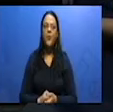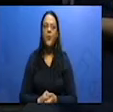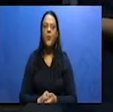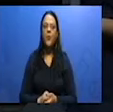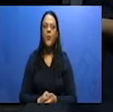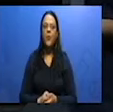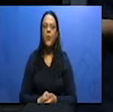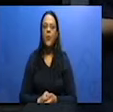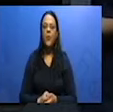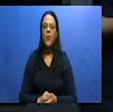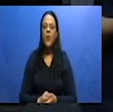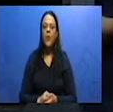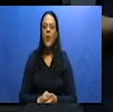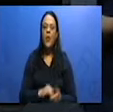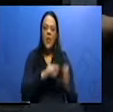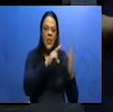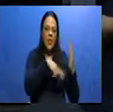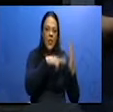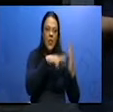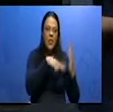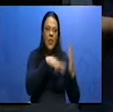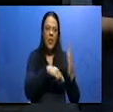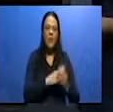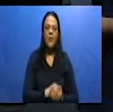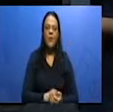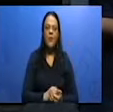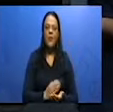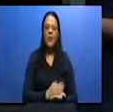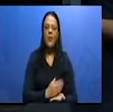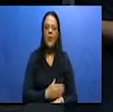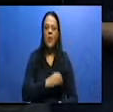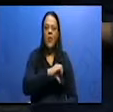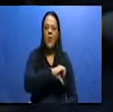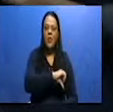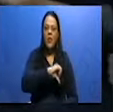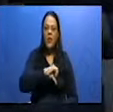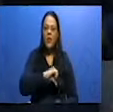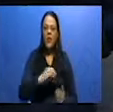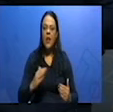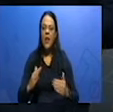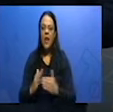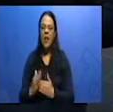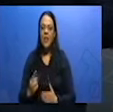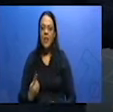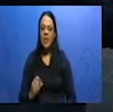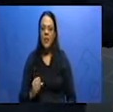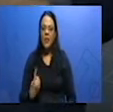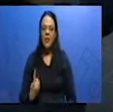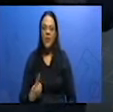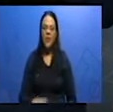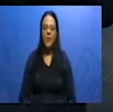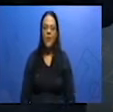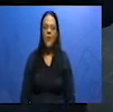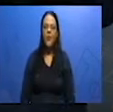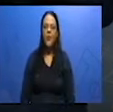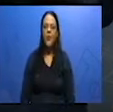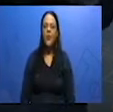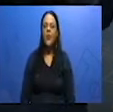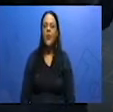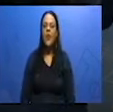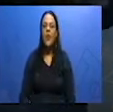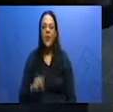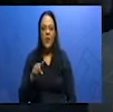Sudaneses, página 99 a 101 e preencher a cruzadinha. Então, vocês vão ter que voltar